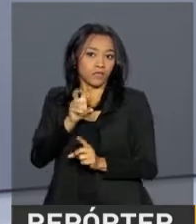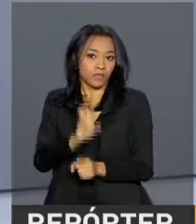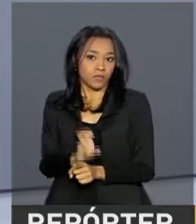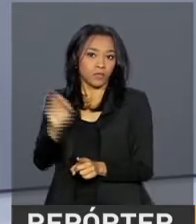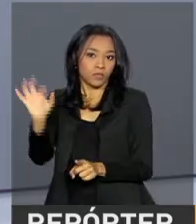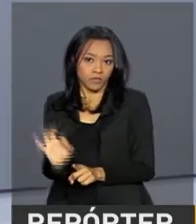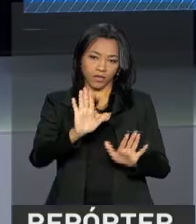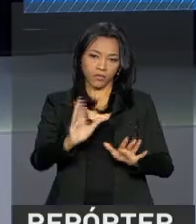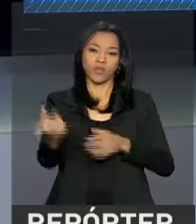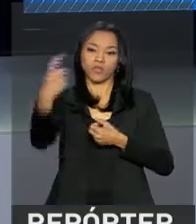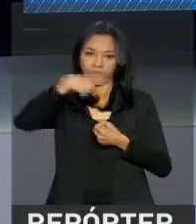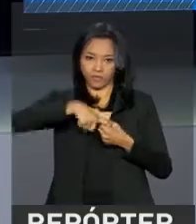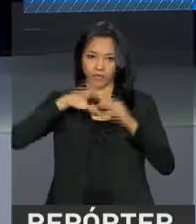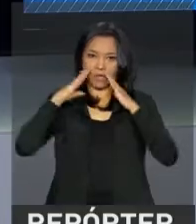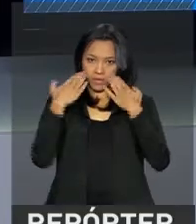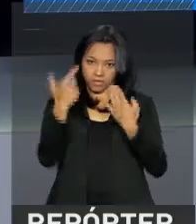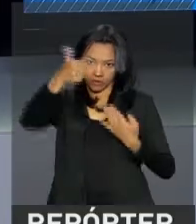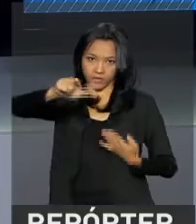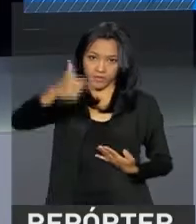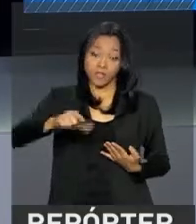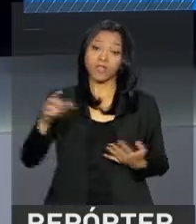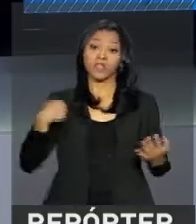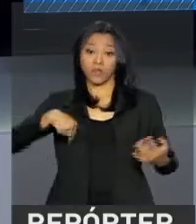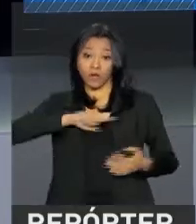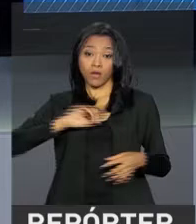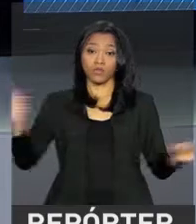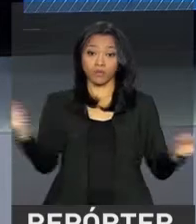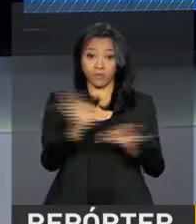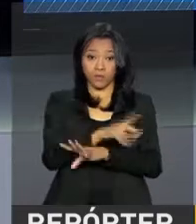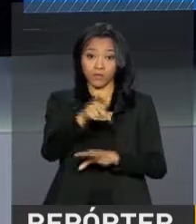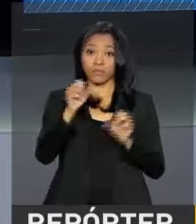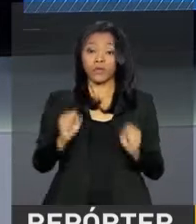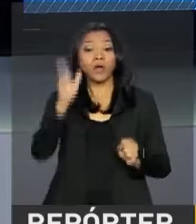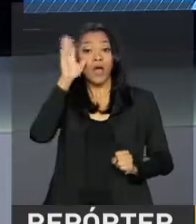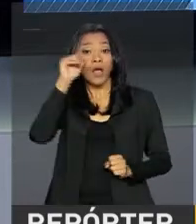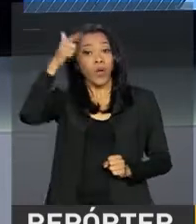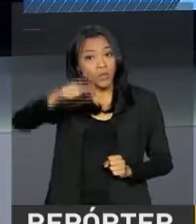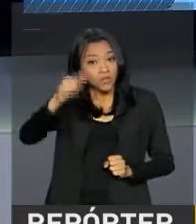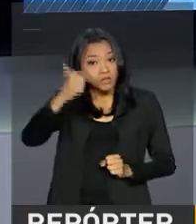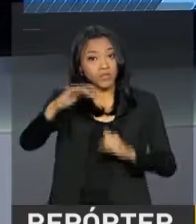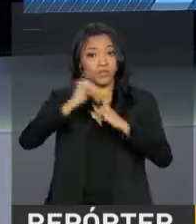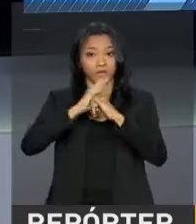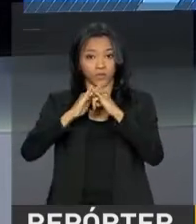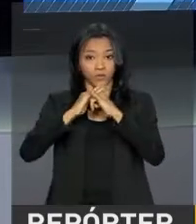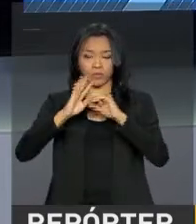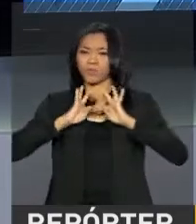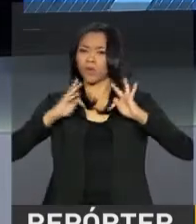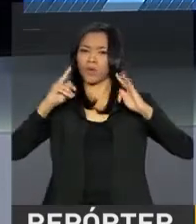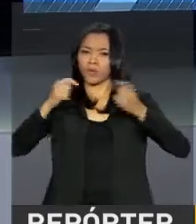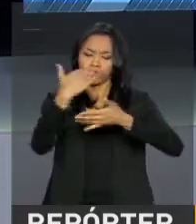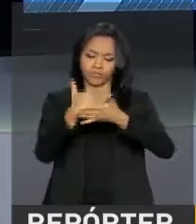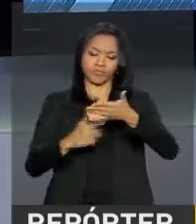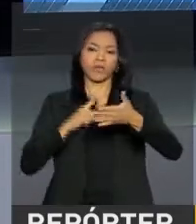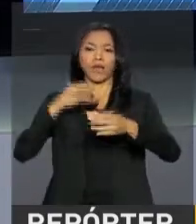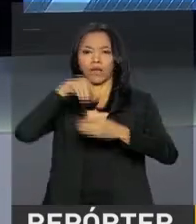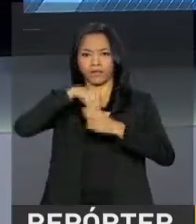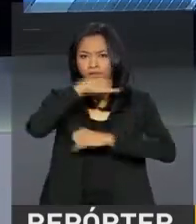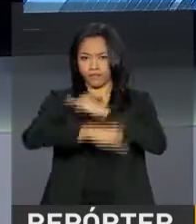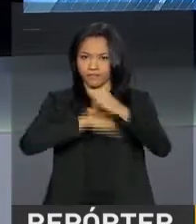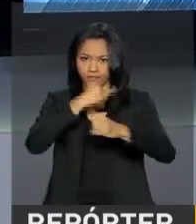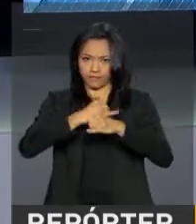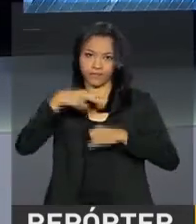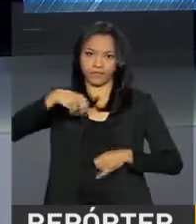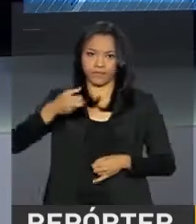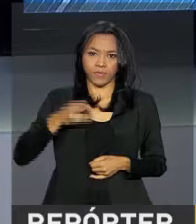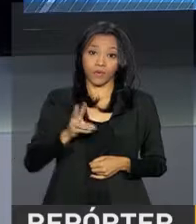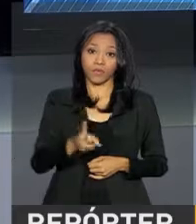por cento nós ficamos por aqui você pode rever as reportagens no youtube e toda nossa programação também está na página da nbr na